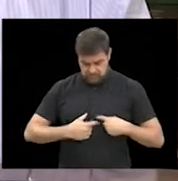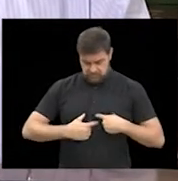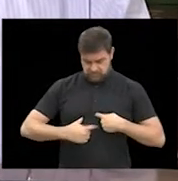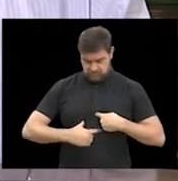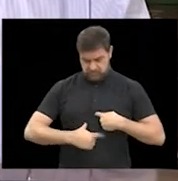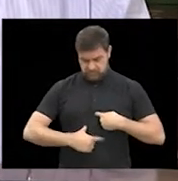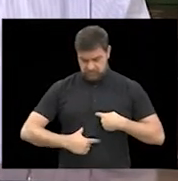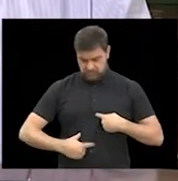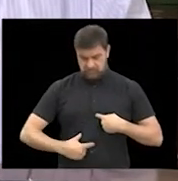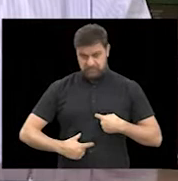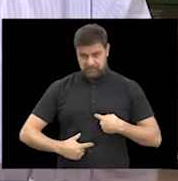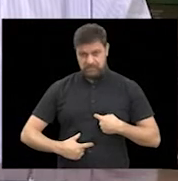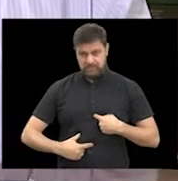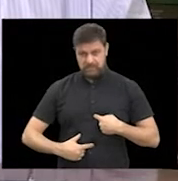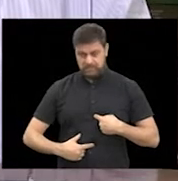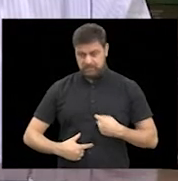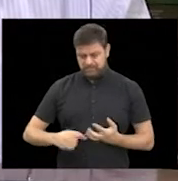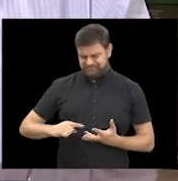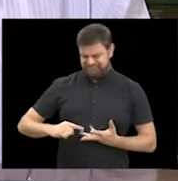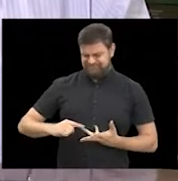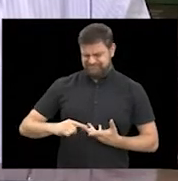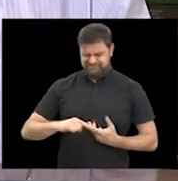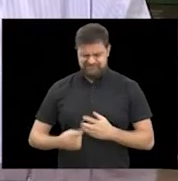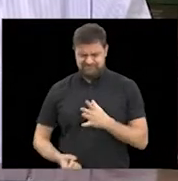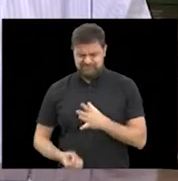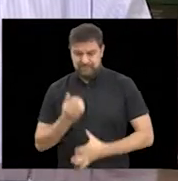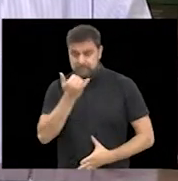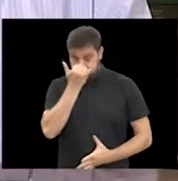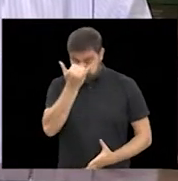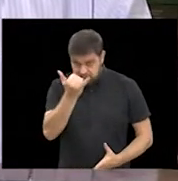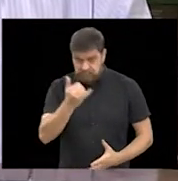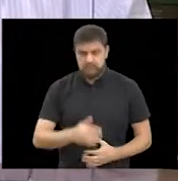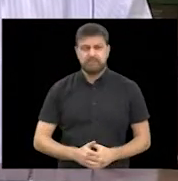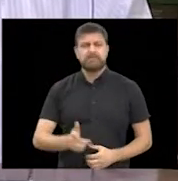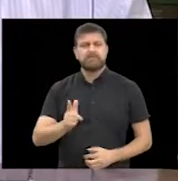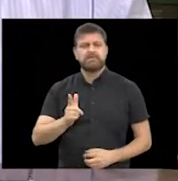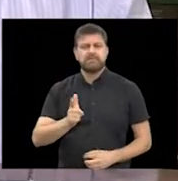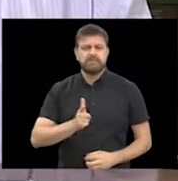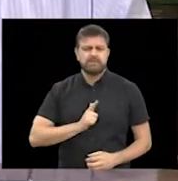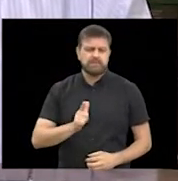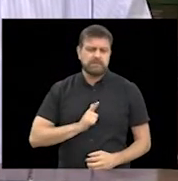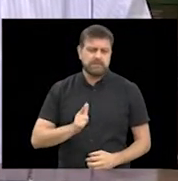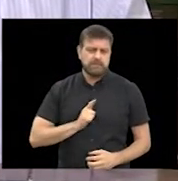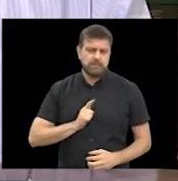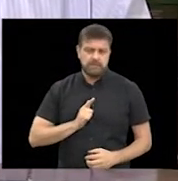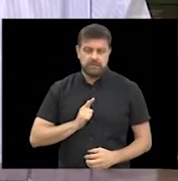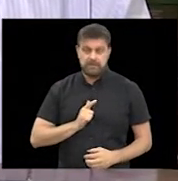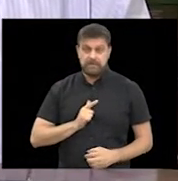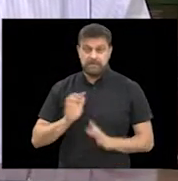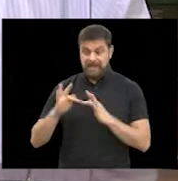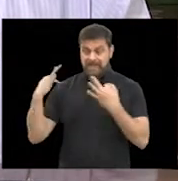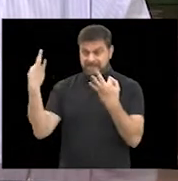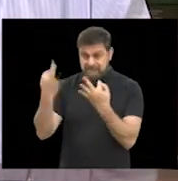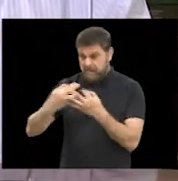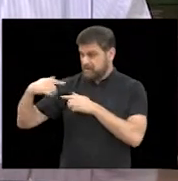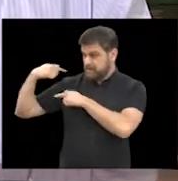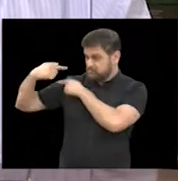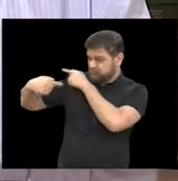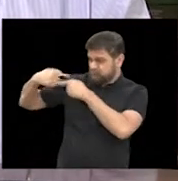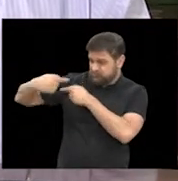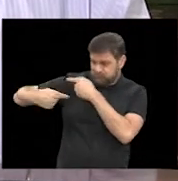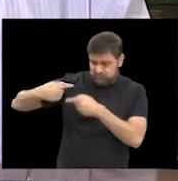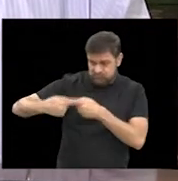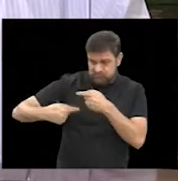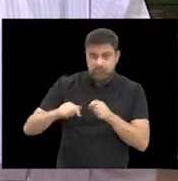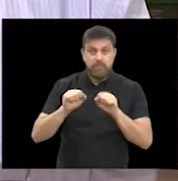seja, uma doença multifatorial. Você tem desde a carga genética, famílias inteiras